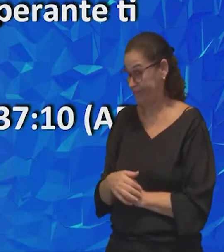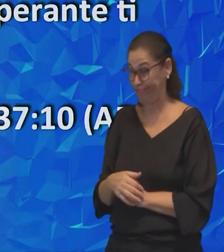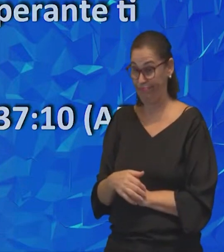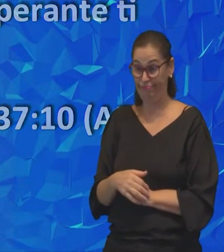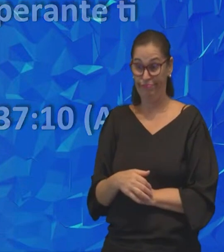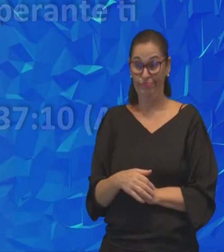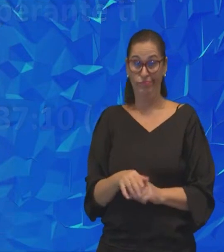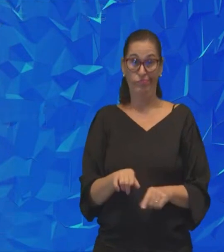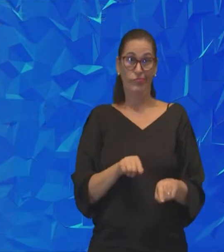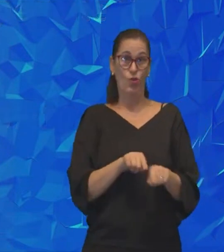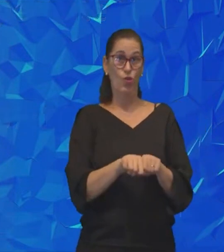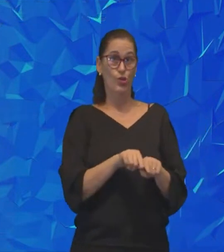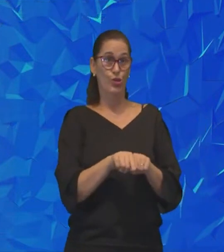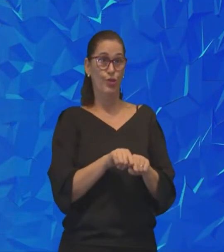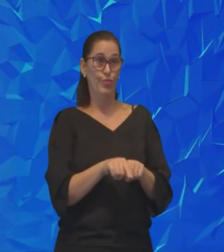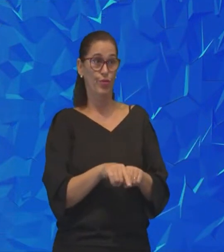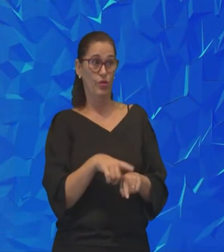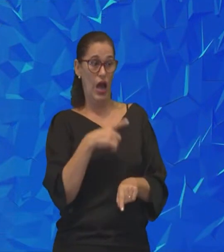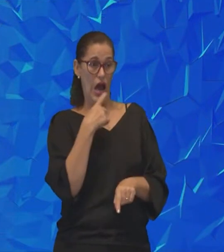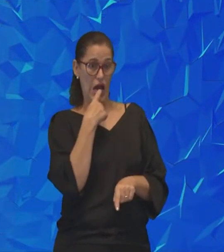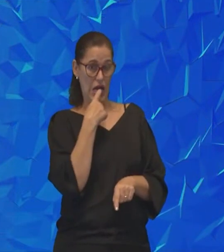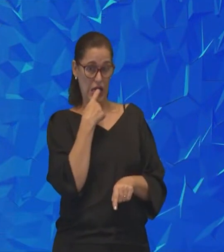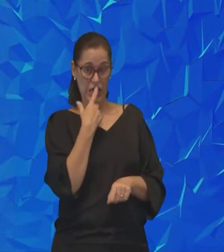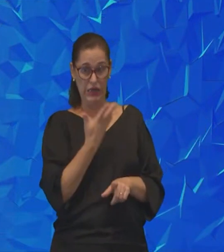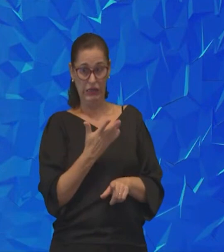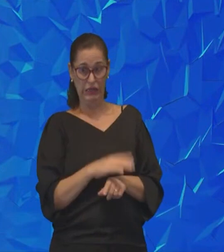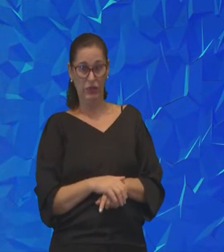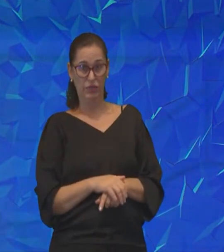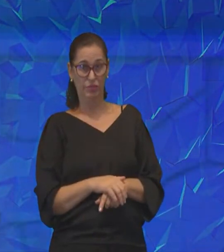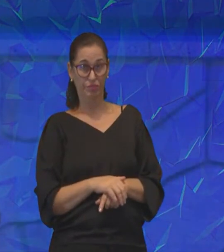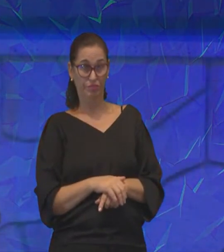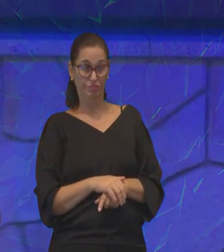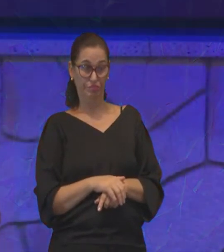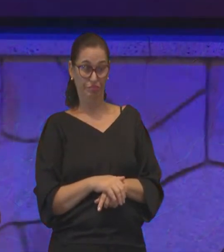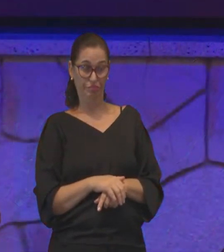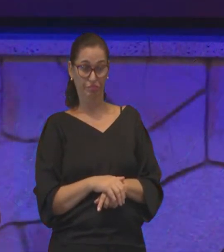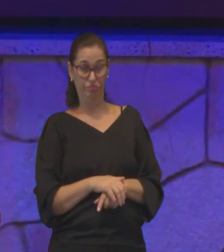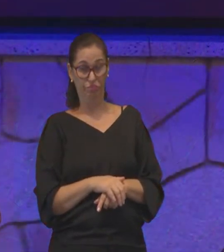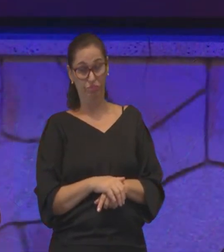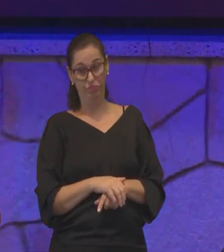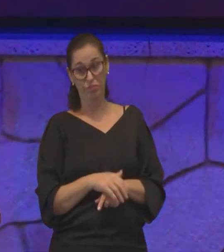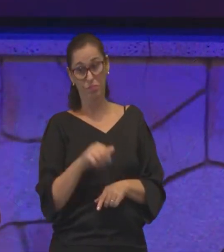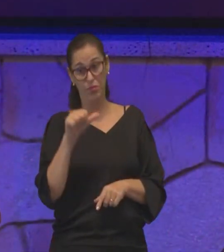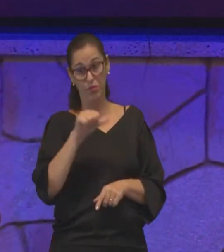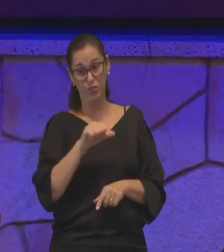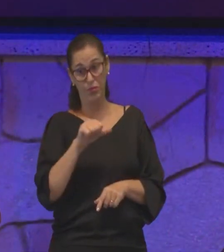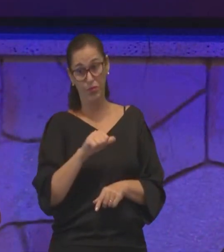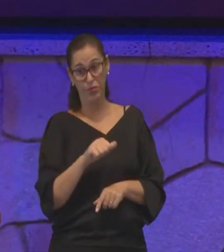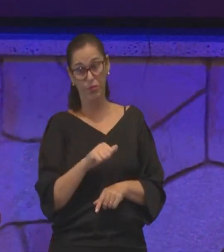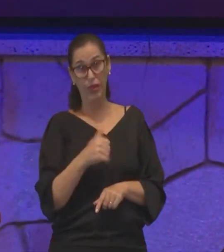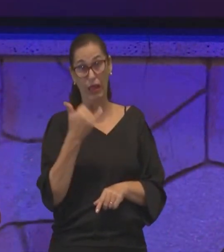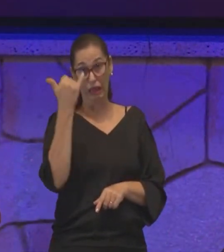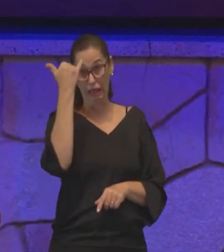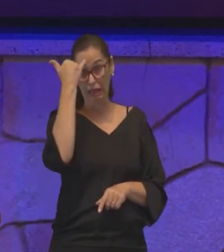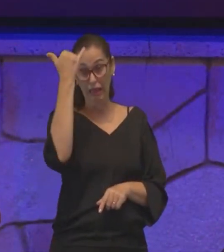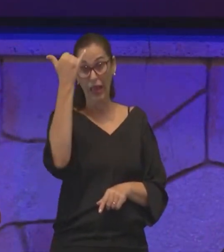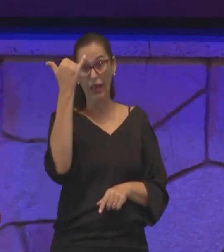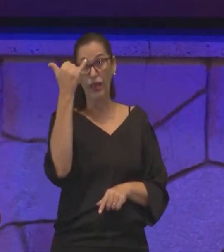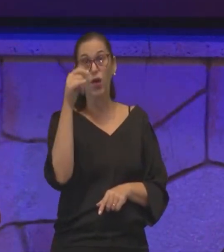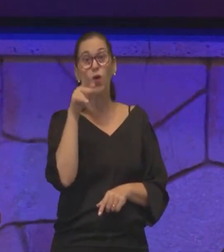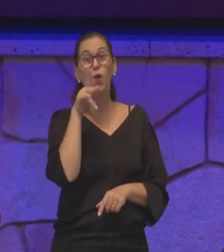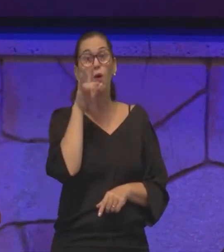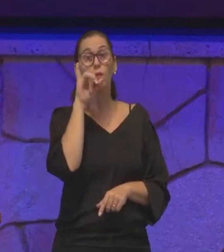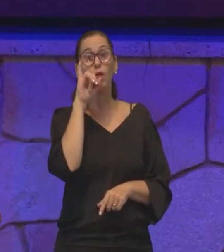o pai, no entanto, considerava o caso consigo mesmo. A ideia aqui é que Israel,